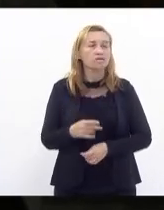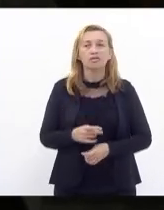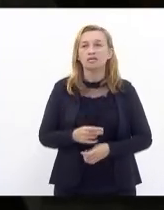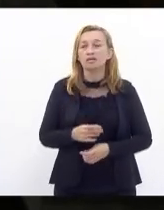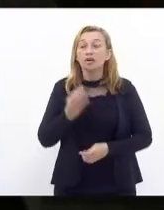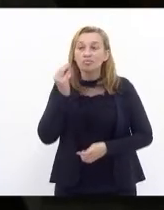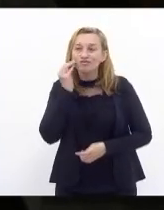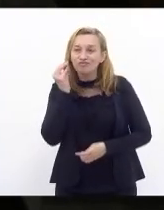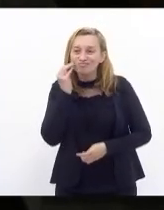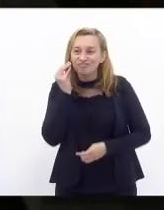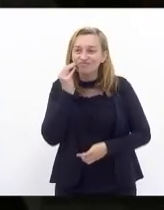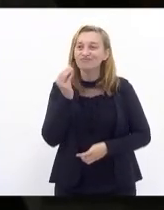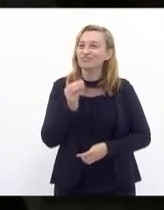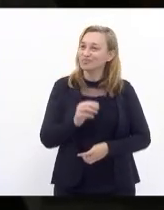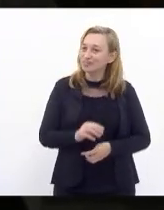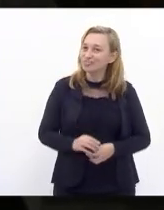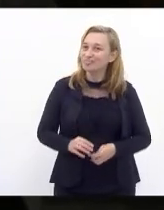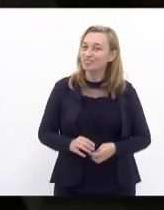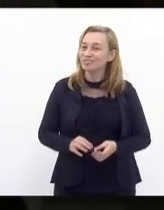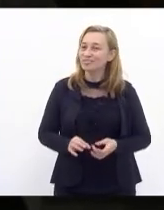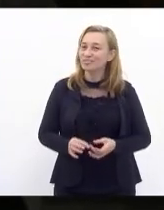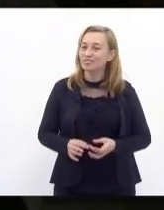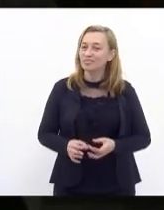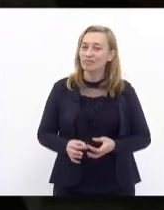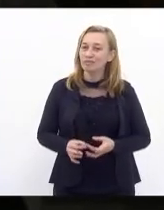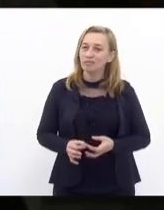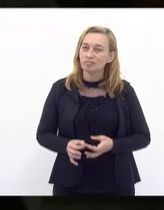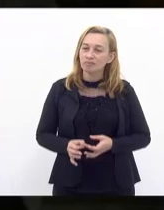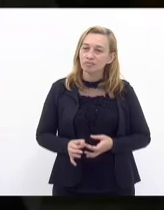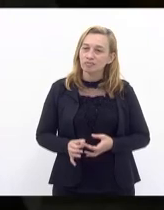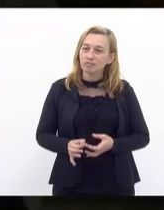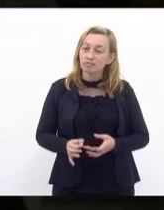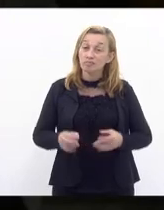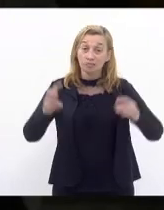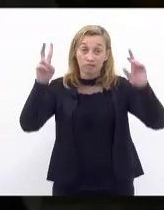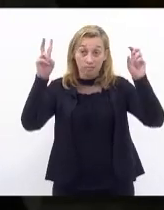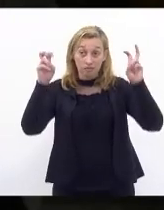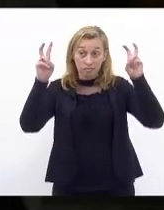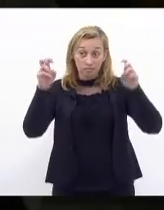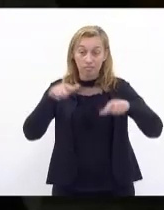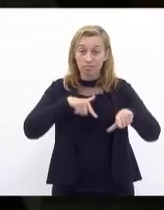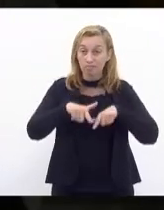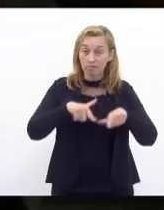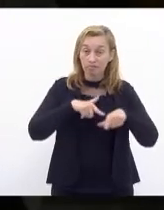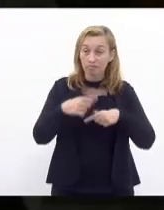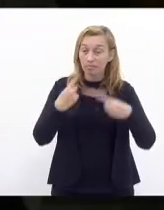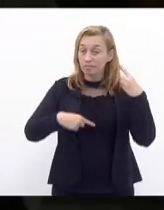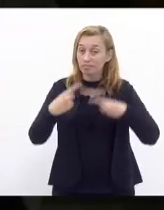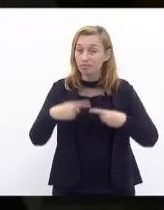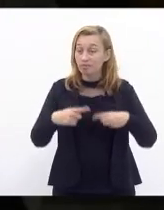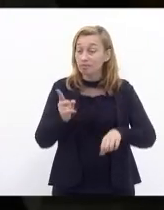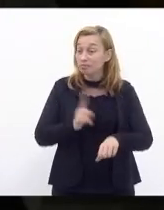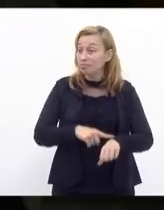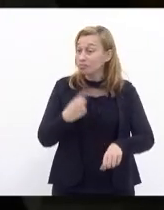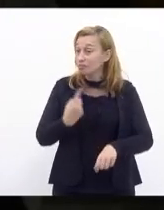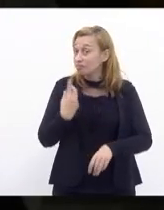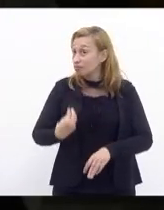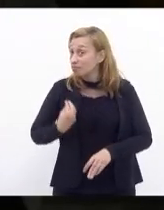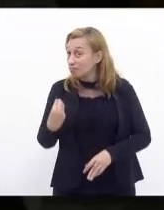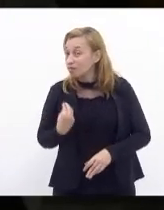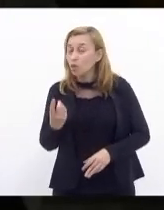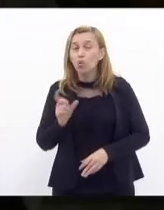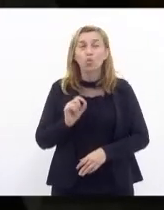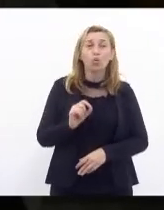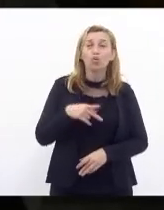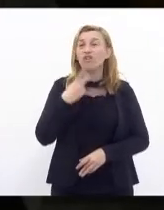a oportunidade desse trabalho e desse tema e dessa política nos tempos em que vivemos. Do que